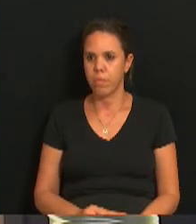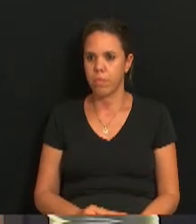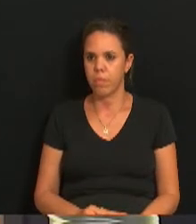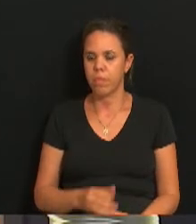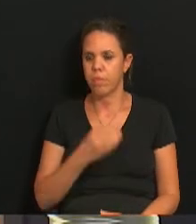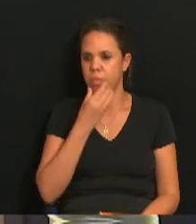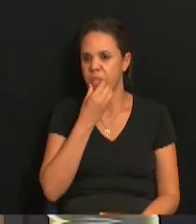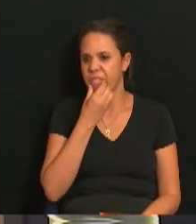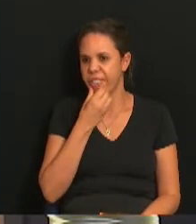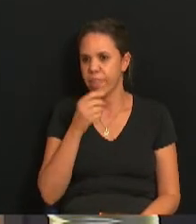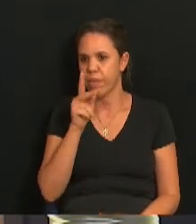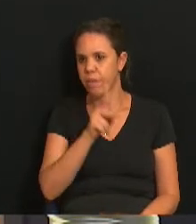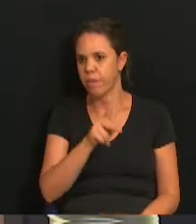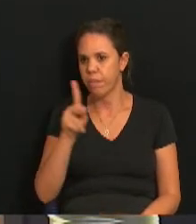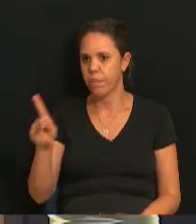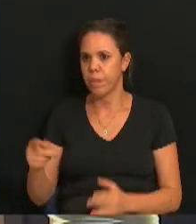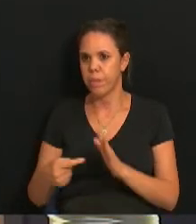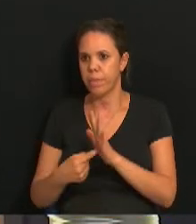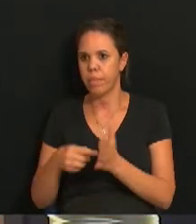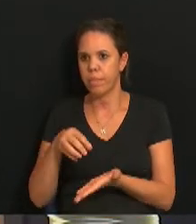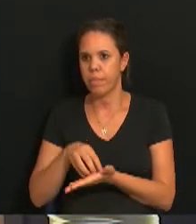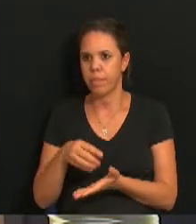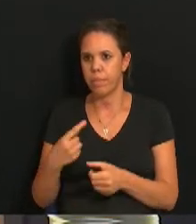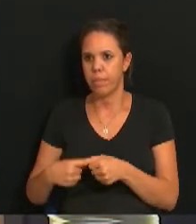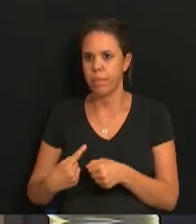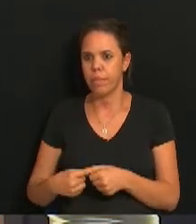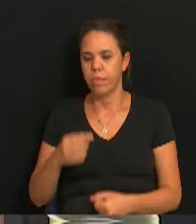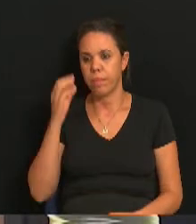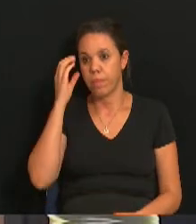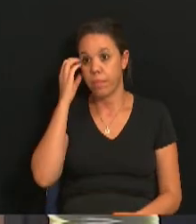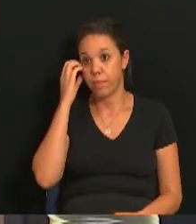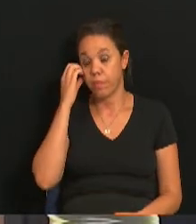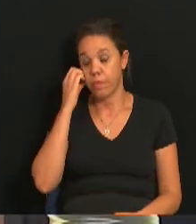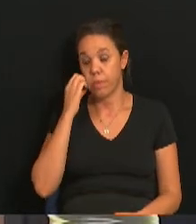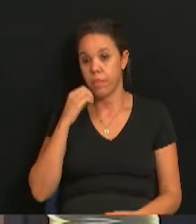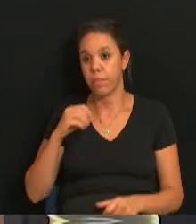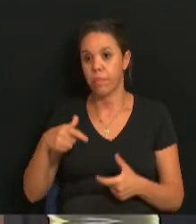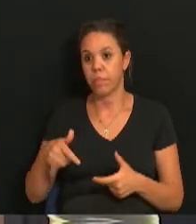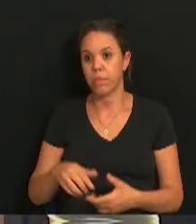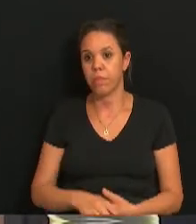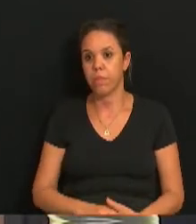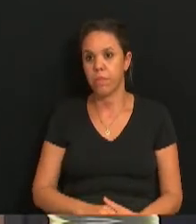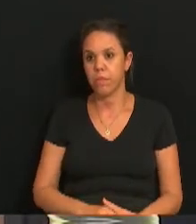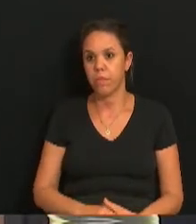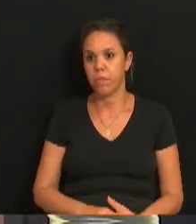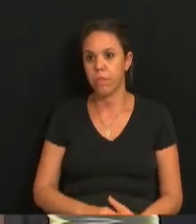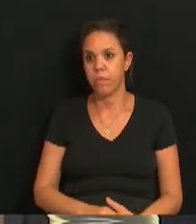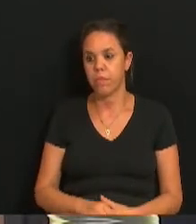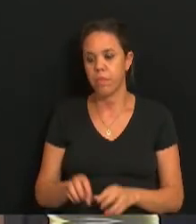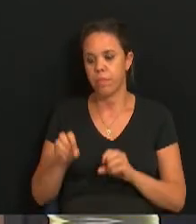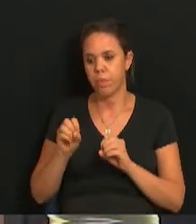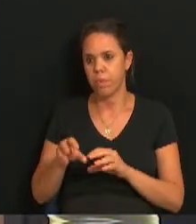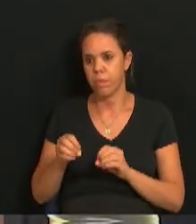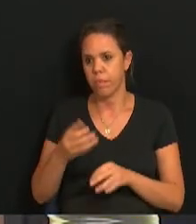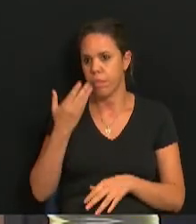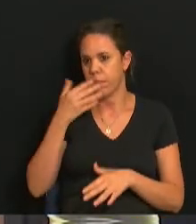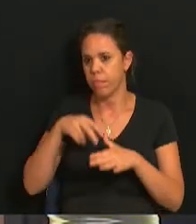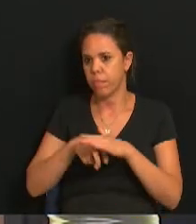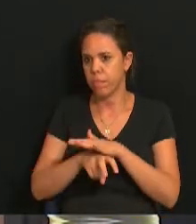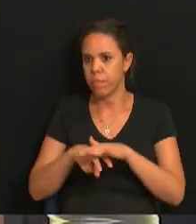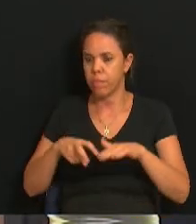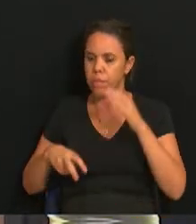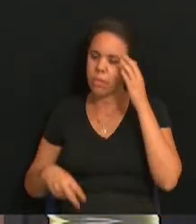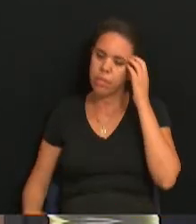contribuições de professoras da rede municipal que trabalham na educação infantil, e